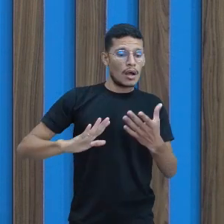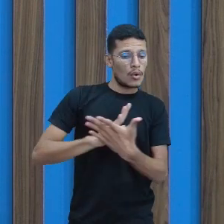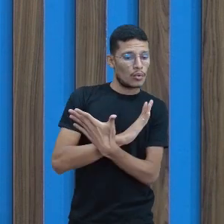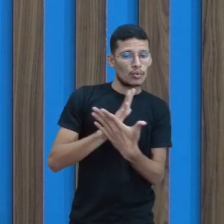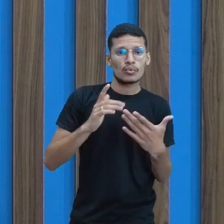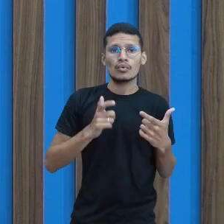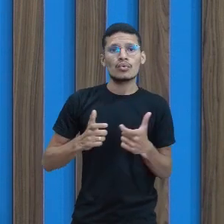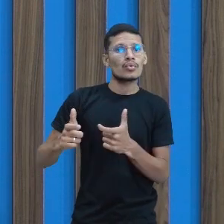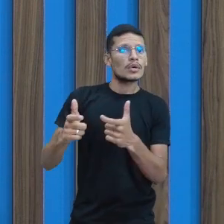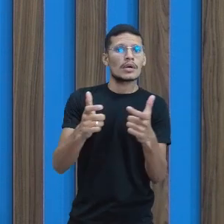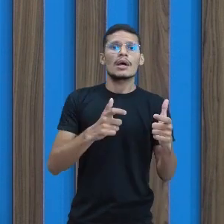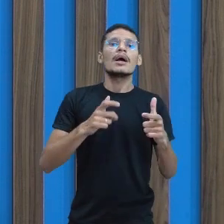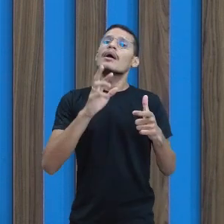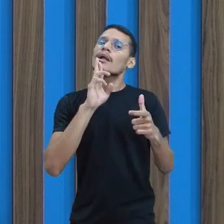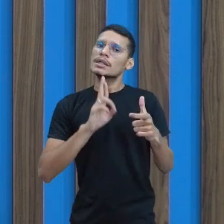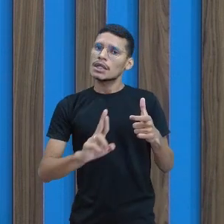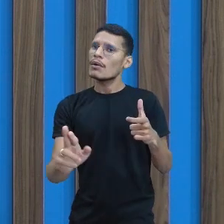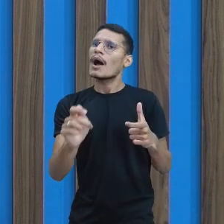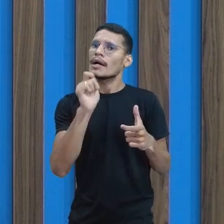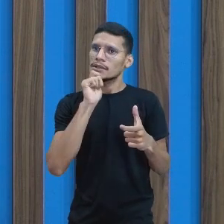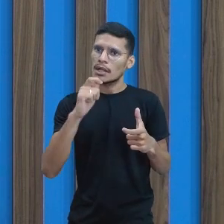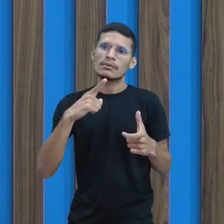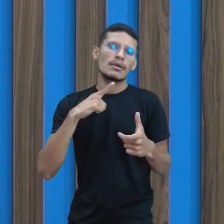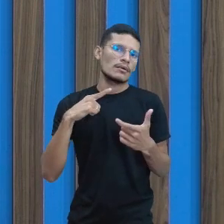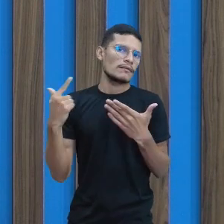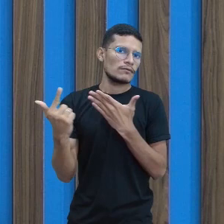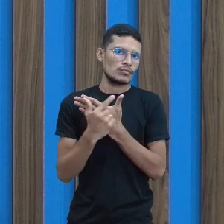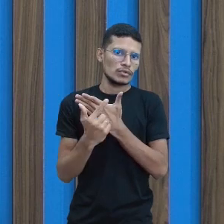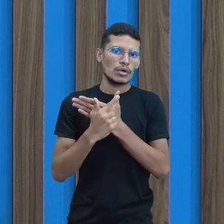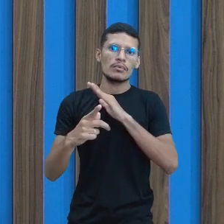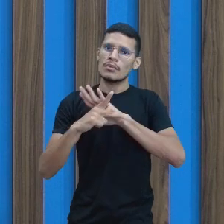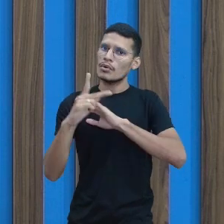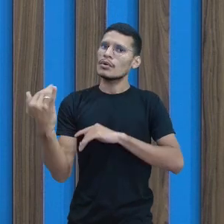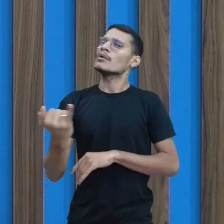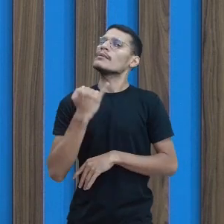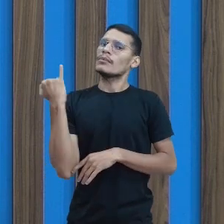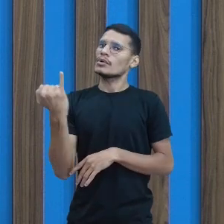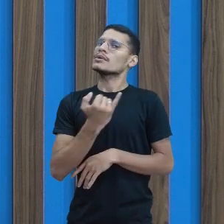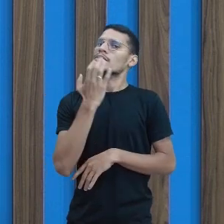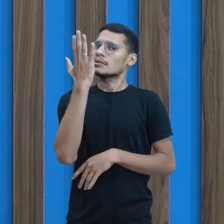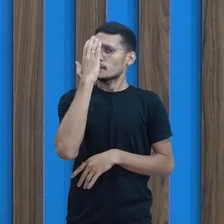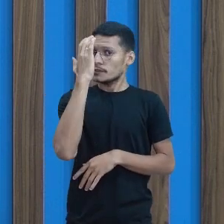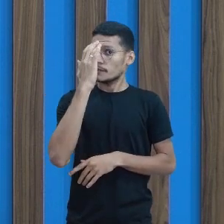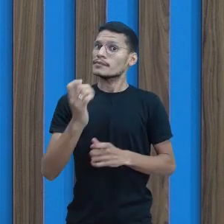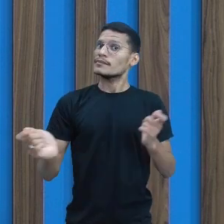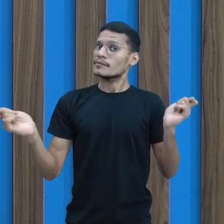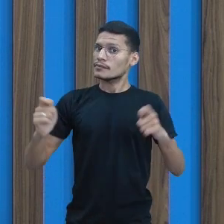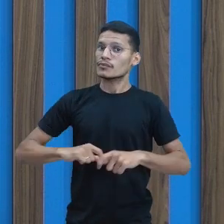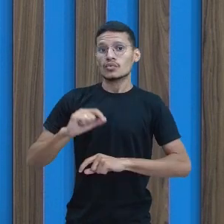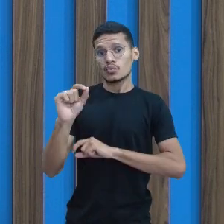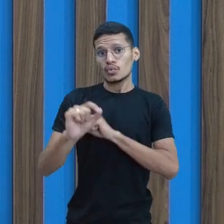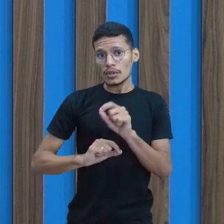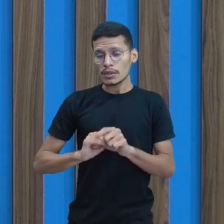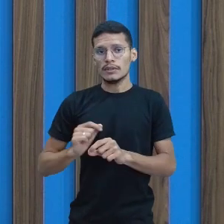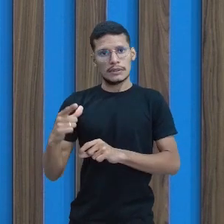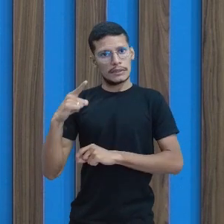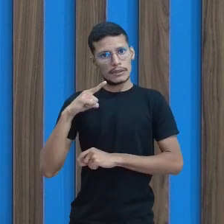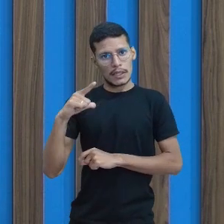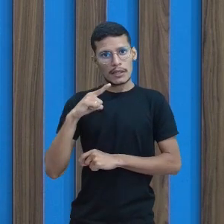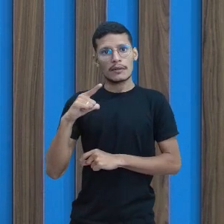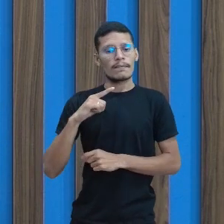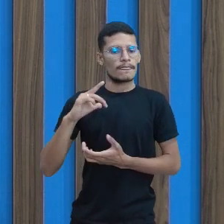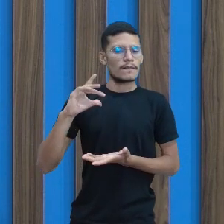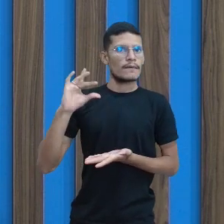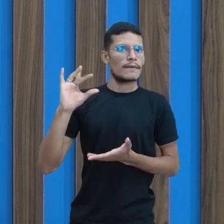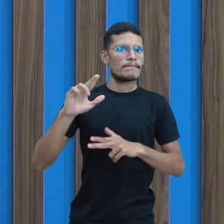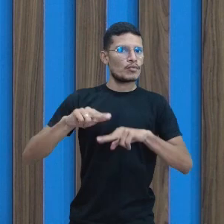né, a religião ela ainda exerce um papel tão importante que ela termina sendo, né, a razão